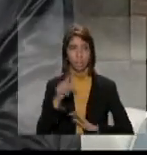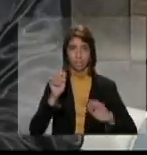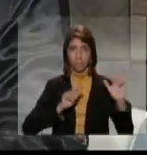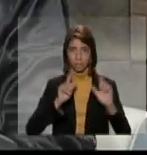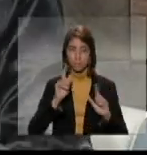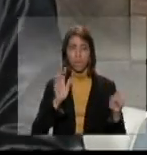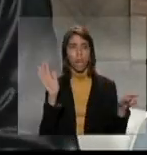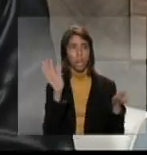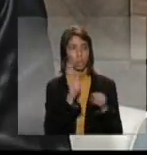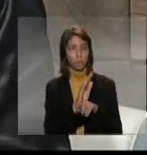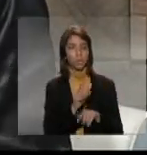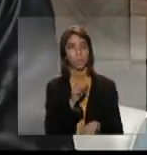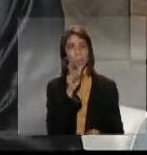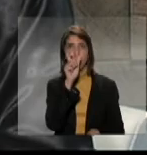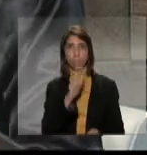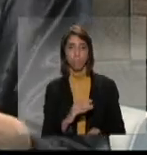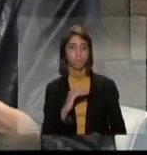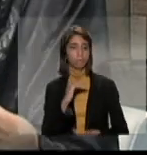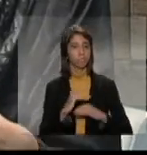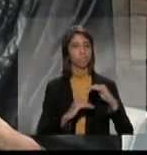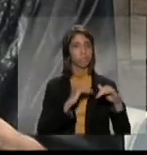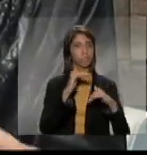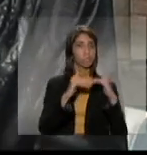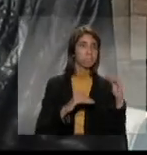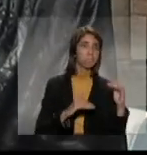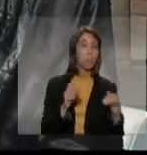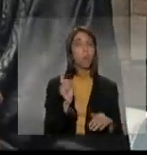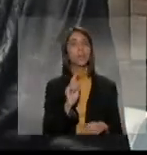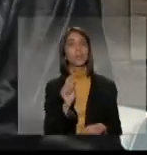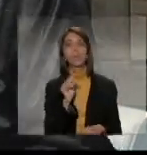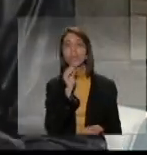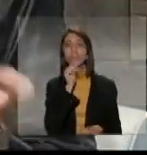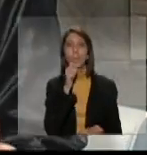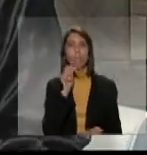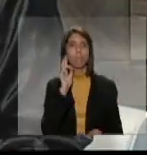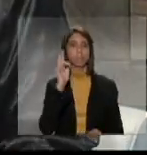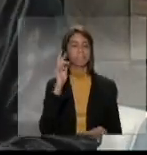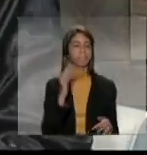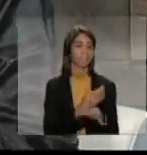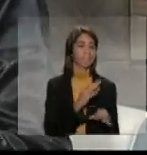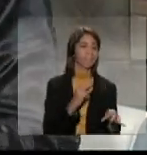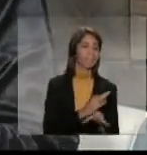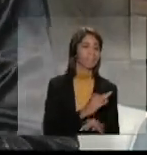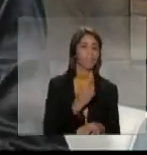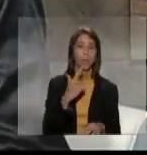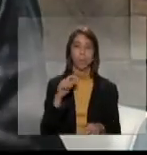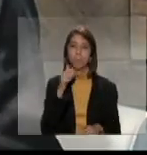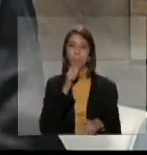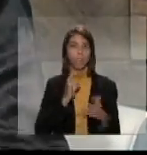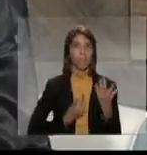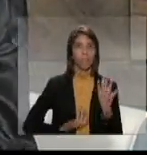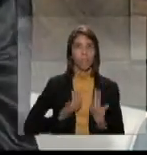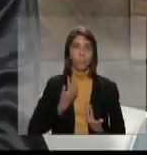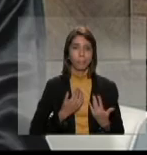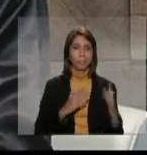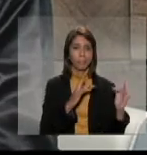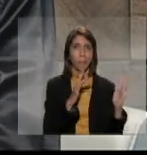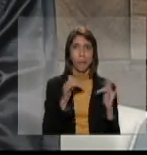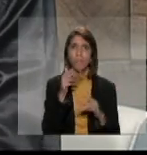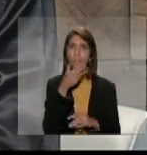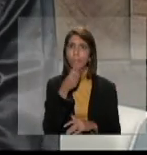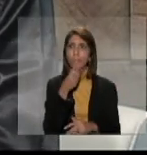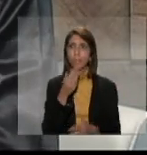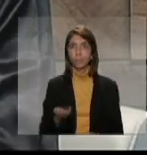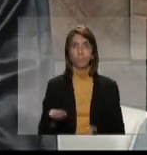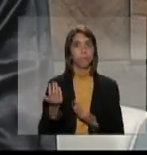televisão na construção desses personagens uma com como a gente falou dona patroa lá com as reprimida à muricy fogosa que namorava um